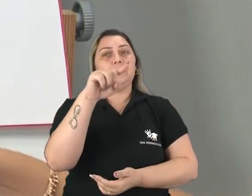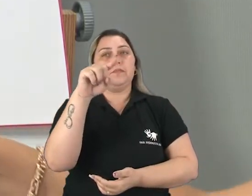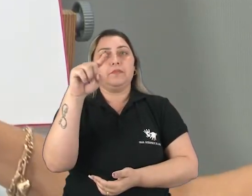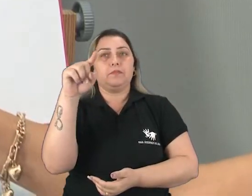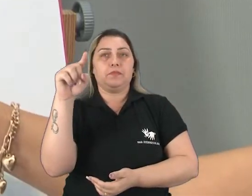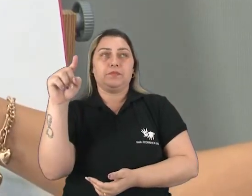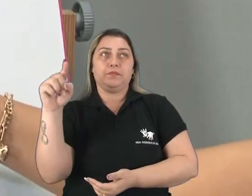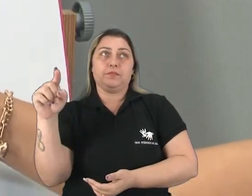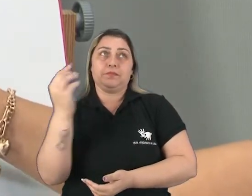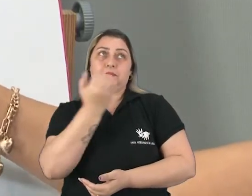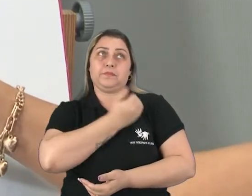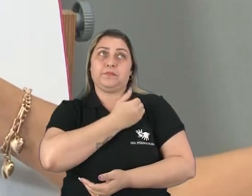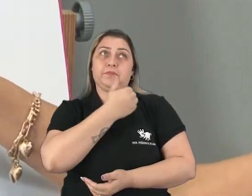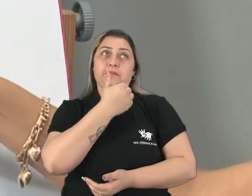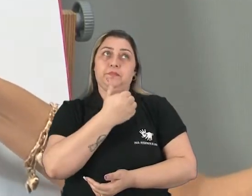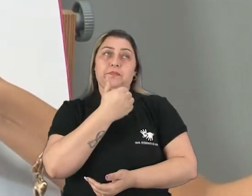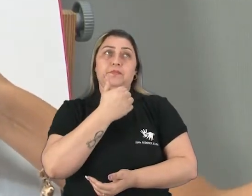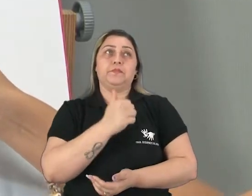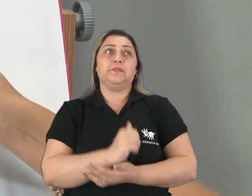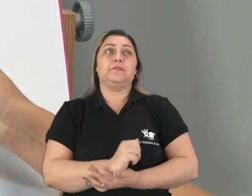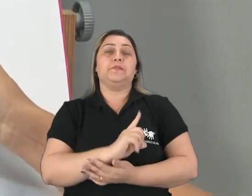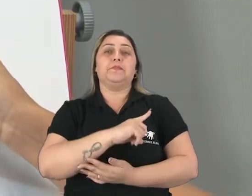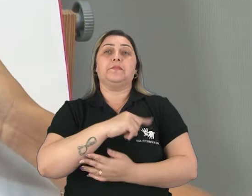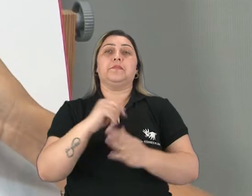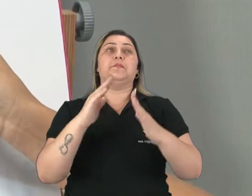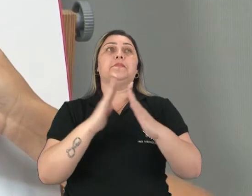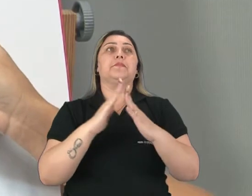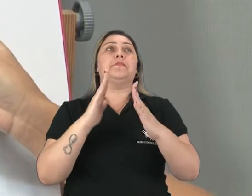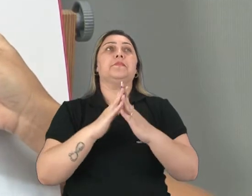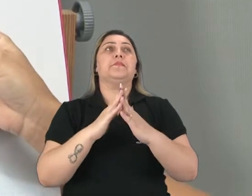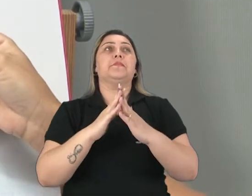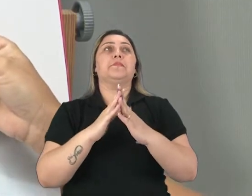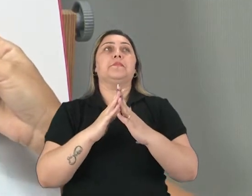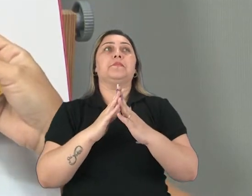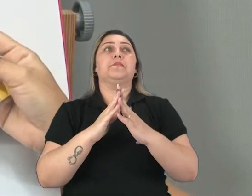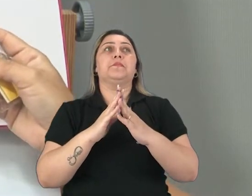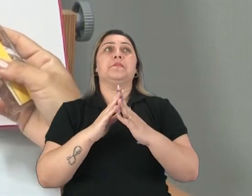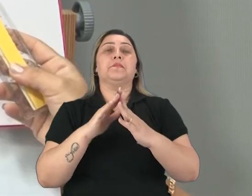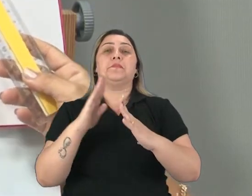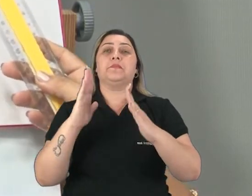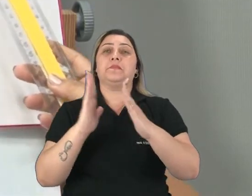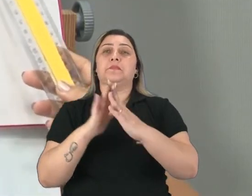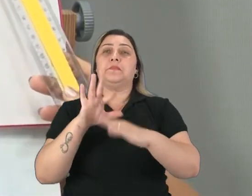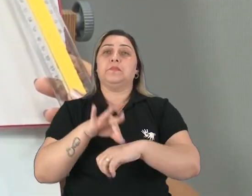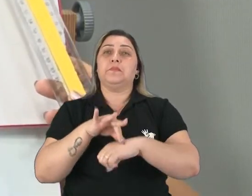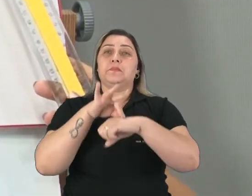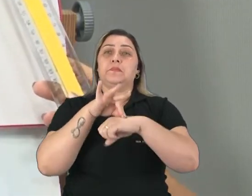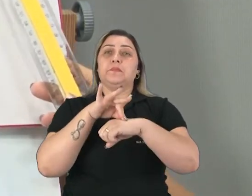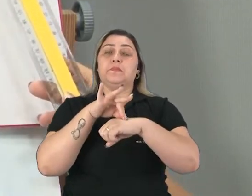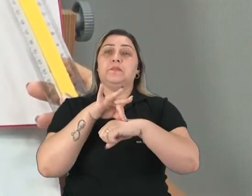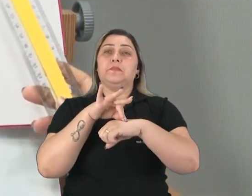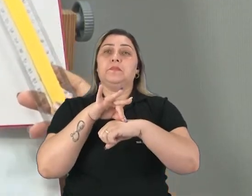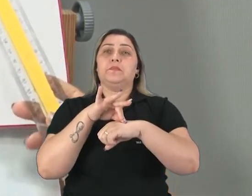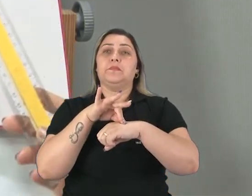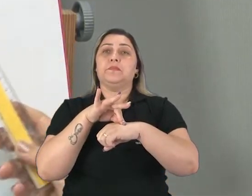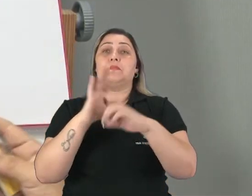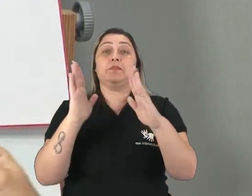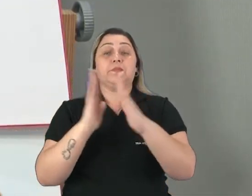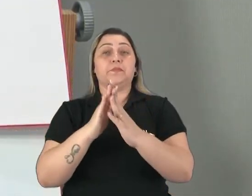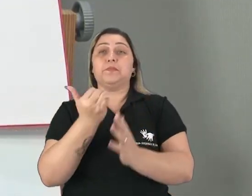o caminho número 1, saindo da casa, nós vamos passar pela padaria e vamos chegar até a escola.